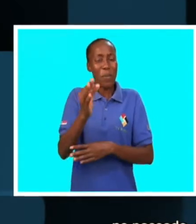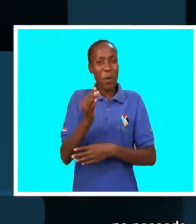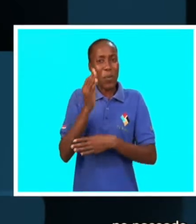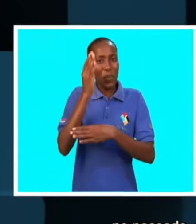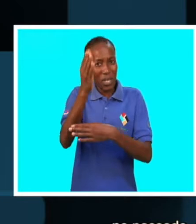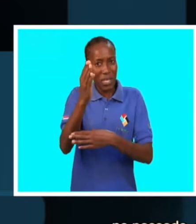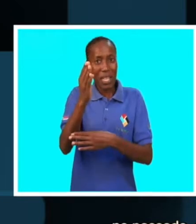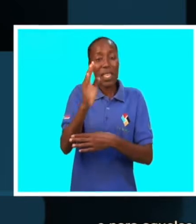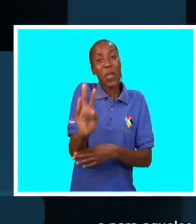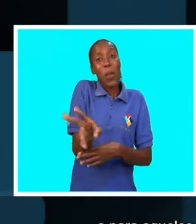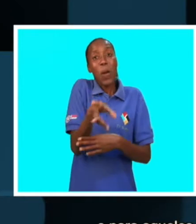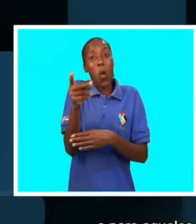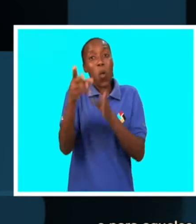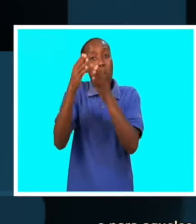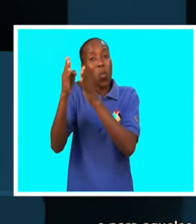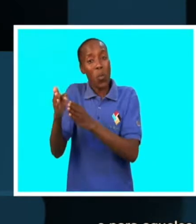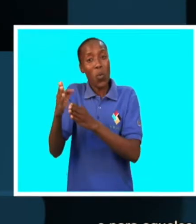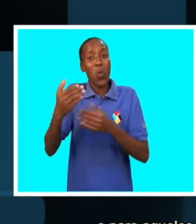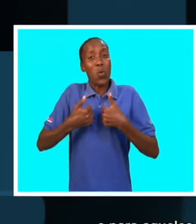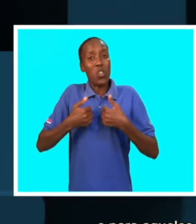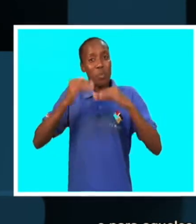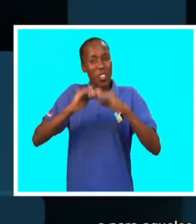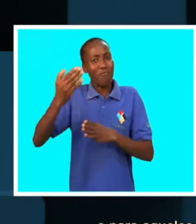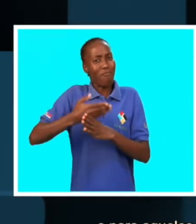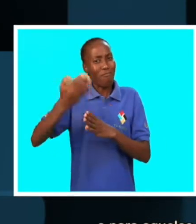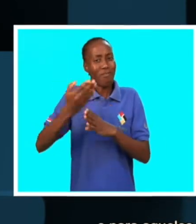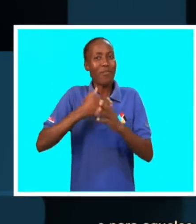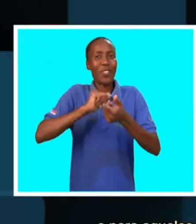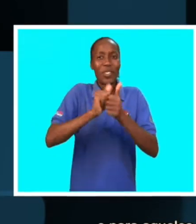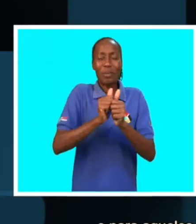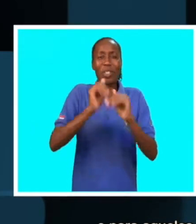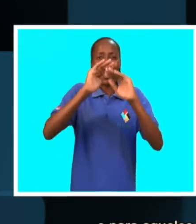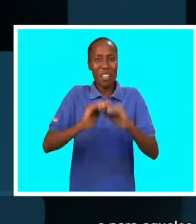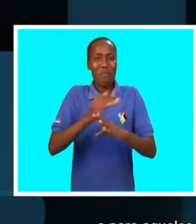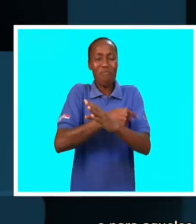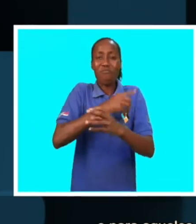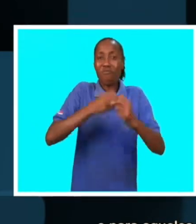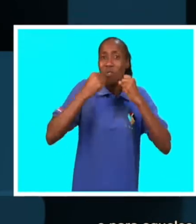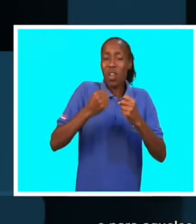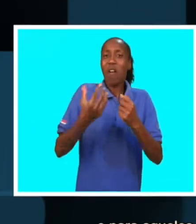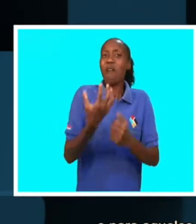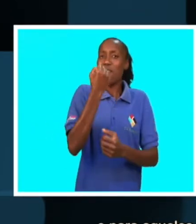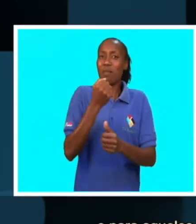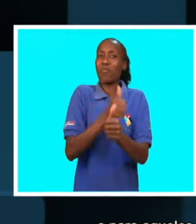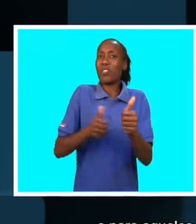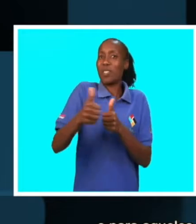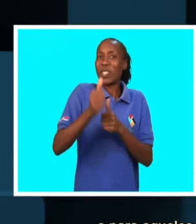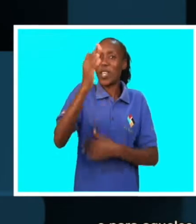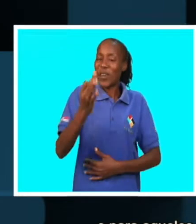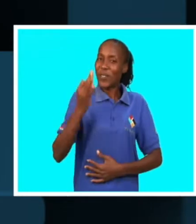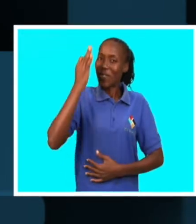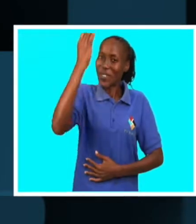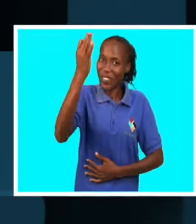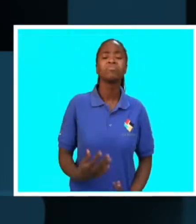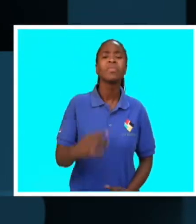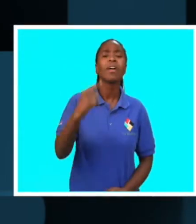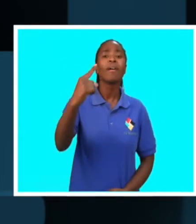bandeira no presente e por aqueles jovens que estão a praticar o desporto e tem potencial e vamos representar no